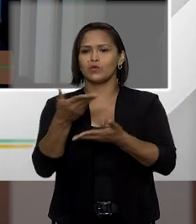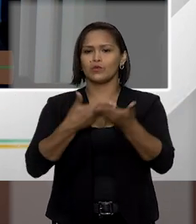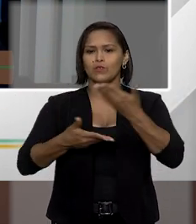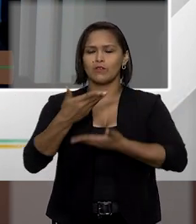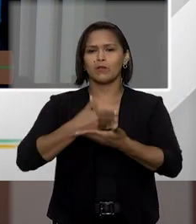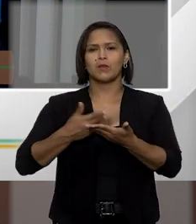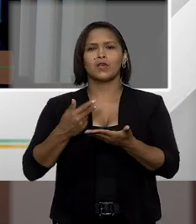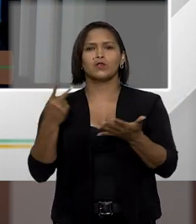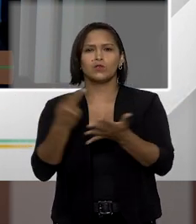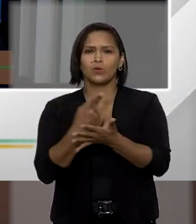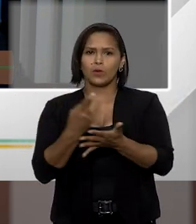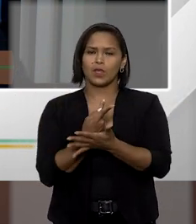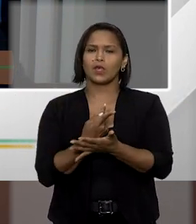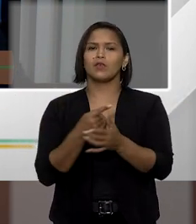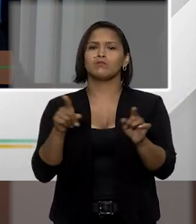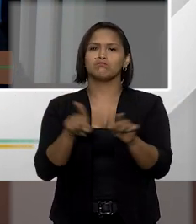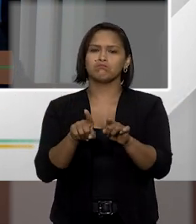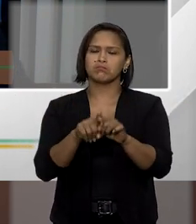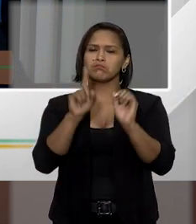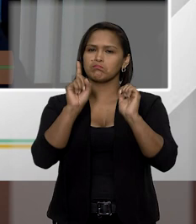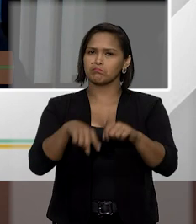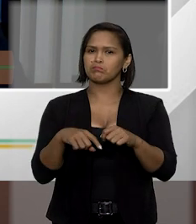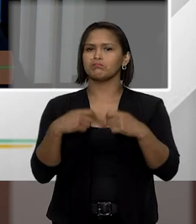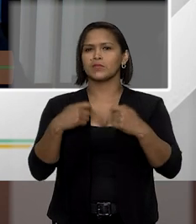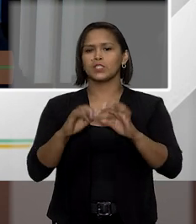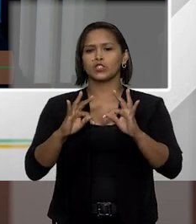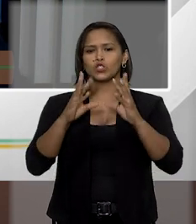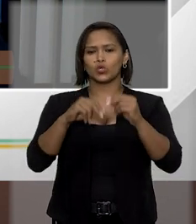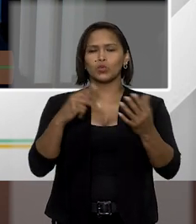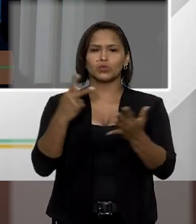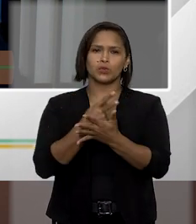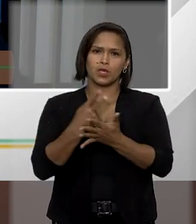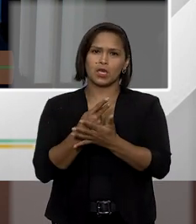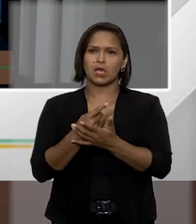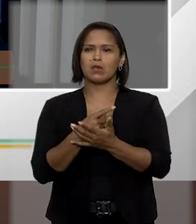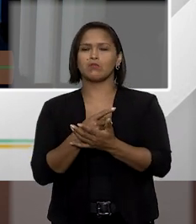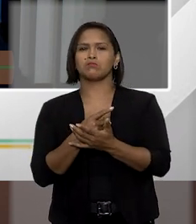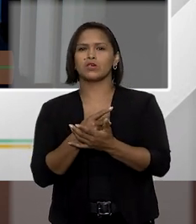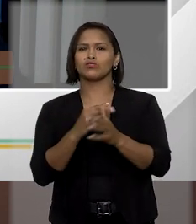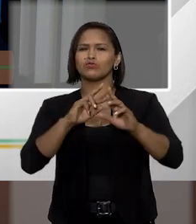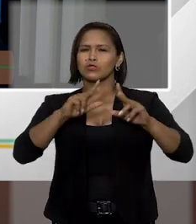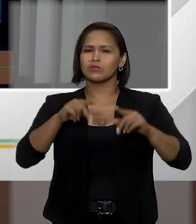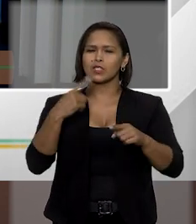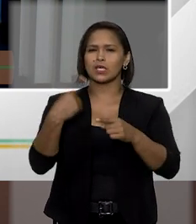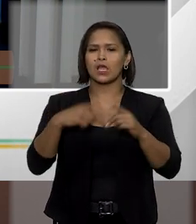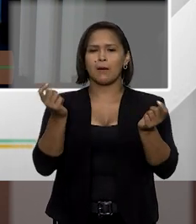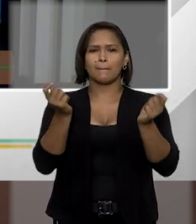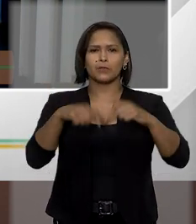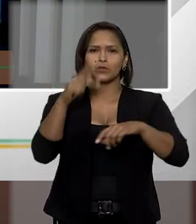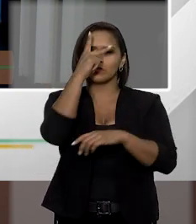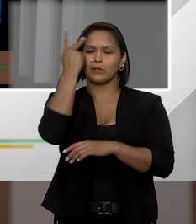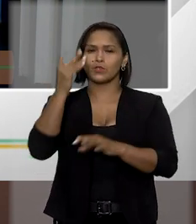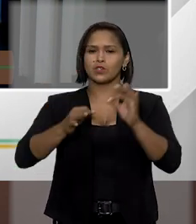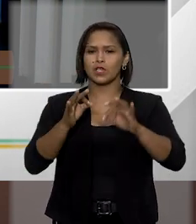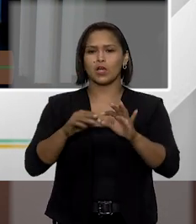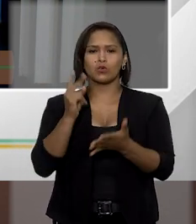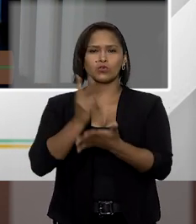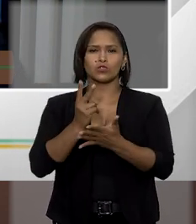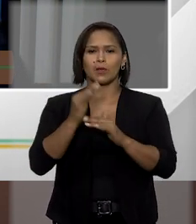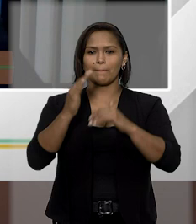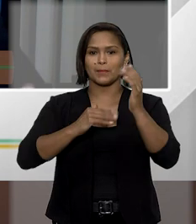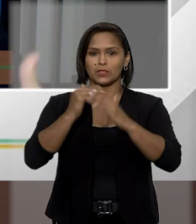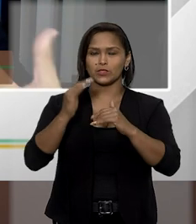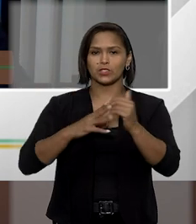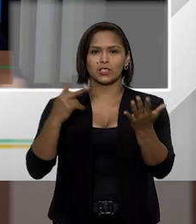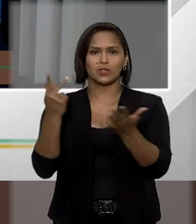envolvimento na infração, evidentemente que seria de todo incoerente, de todo ilógico, permitir que a pessoa jurídica continuasse praticando as